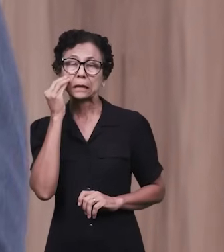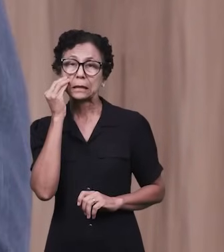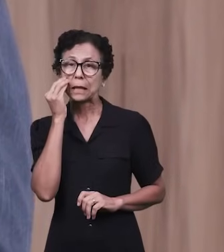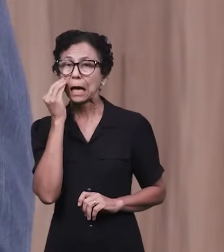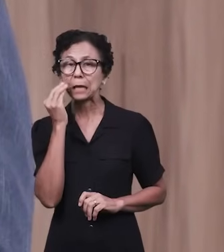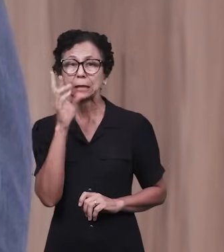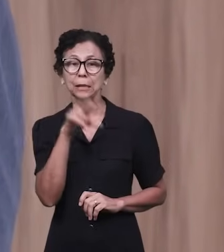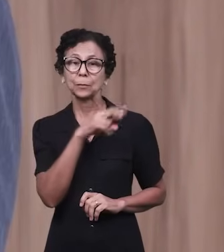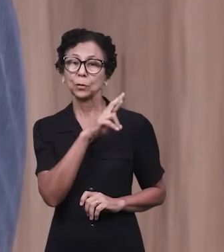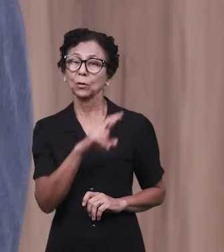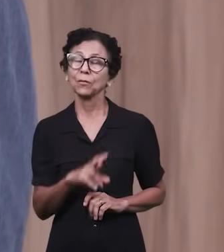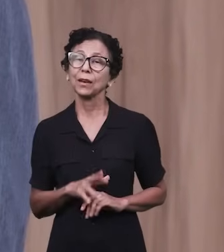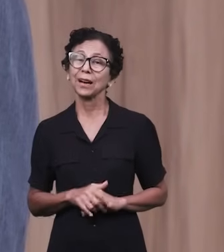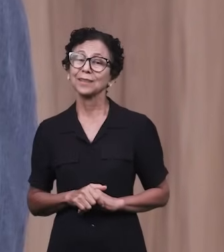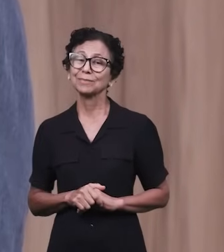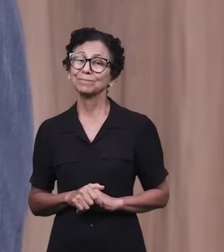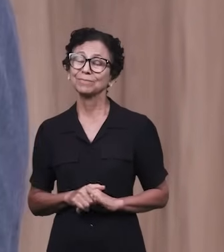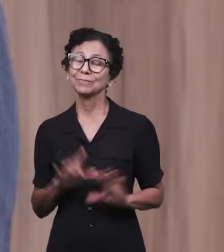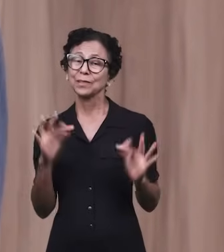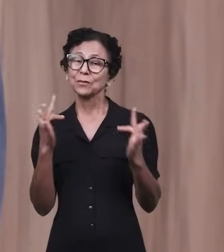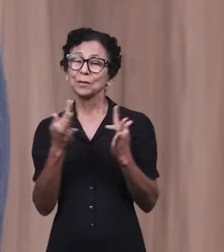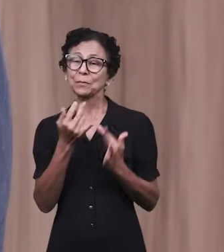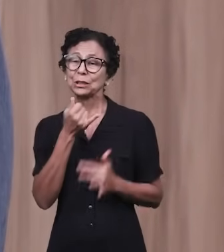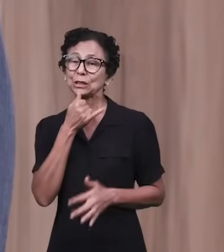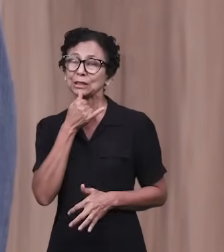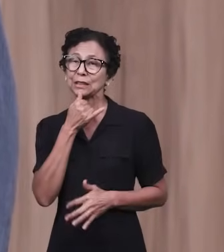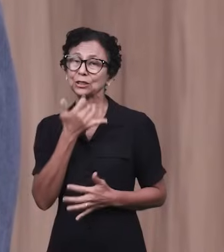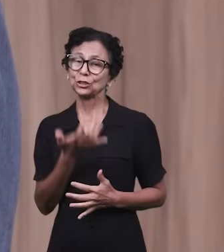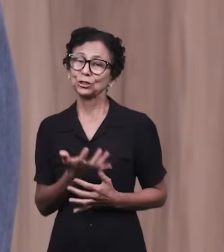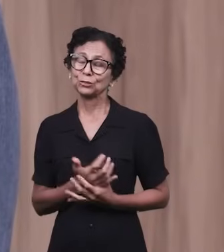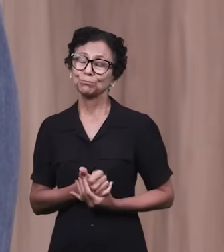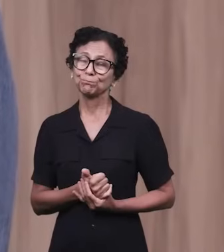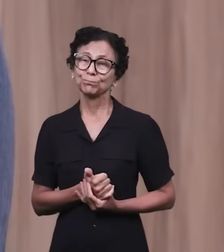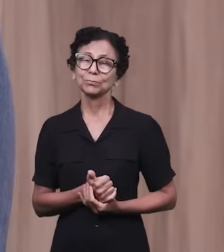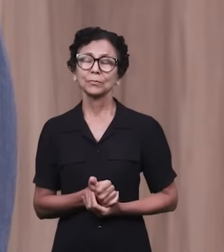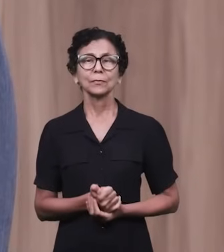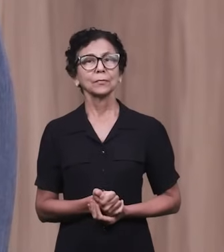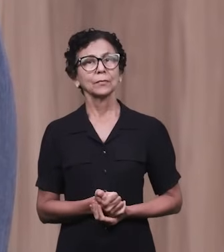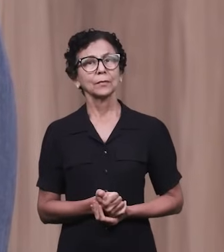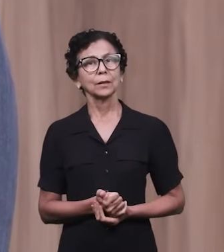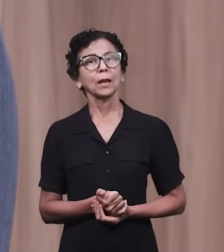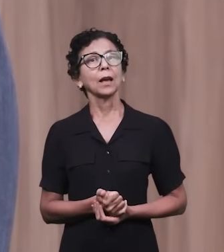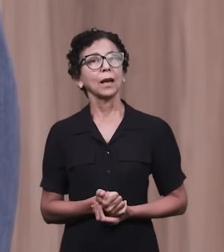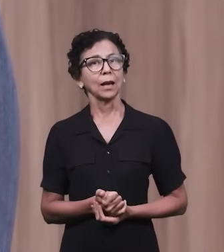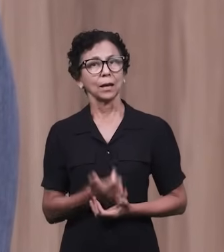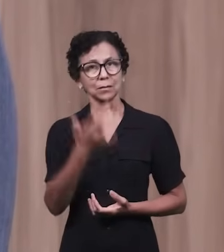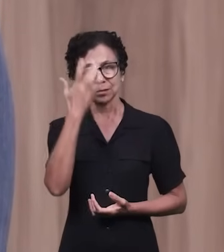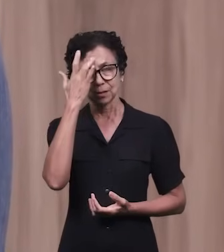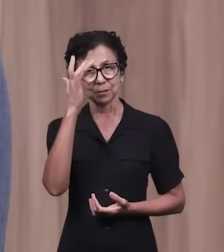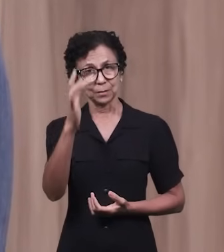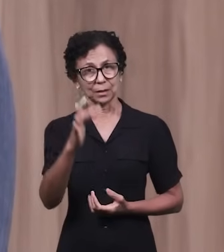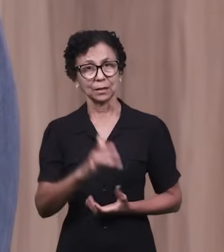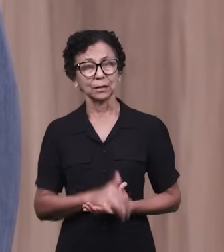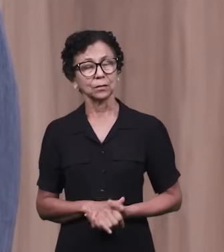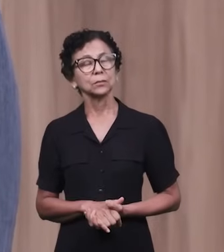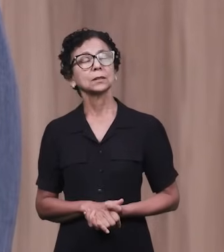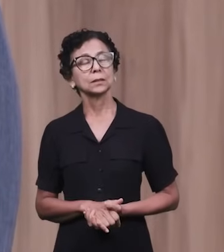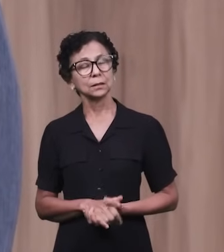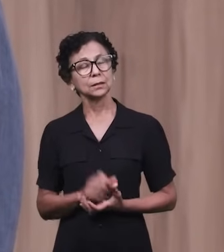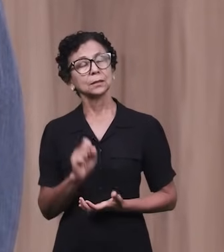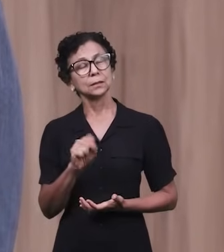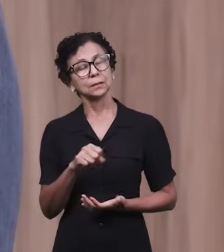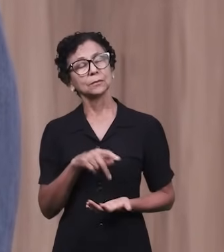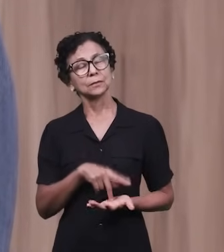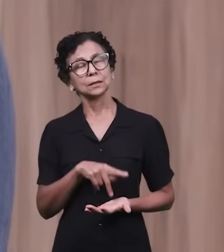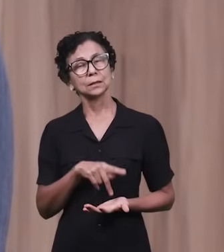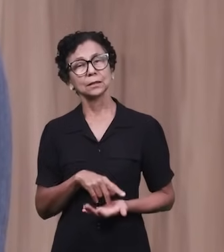família. Isso para ele é um peso, talvez vocês, responsáveis, não sabem disso, mas às vezes ele fica com esse pensamento. Às